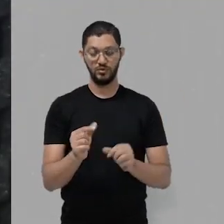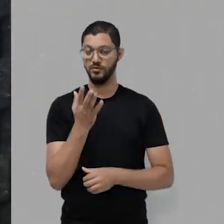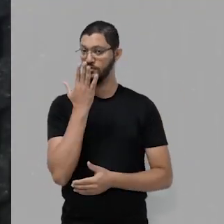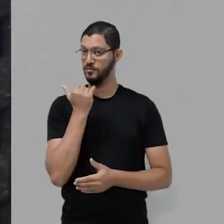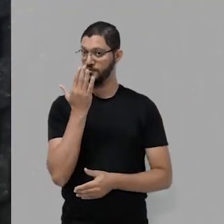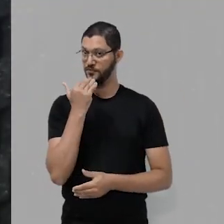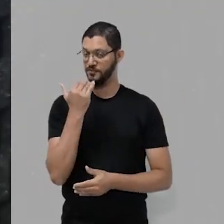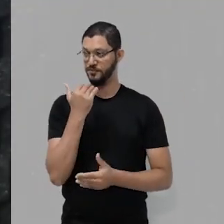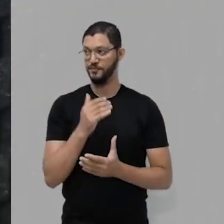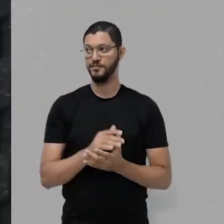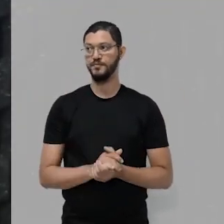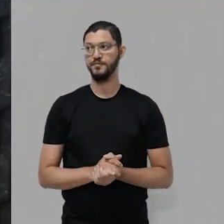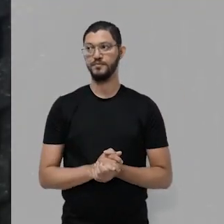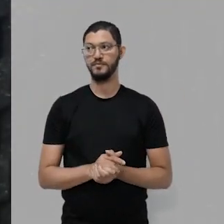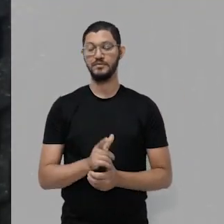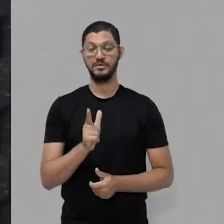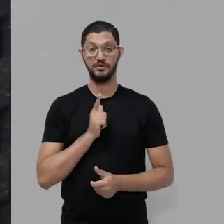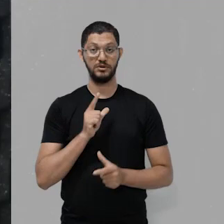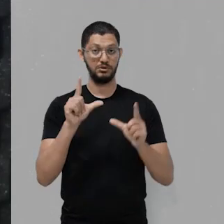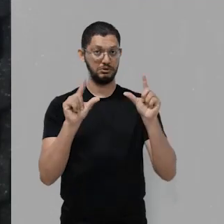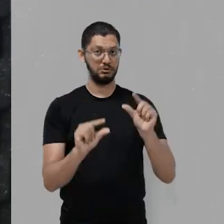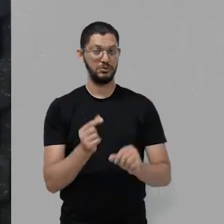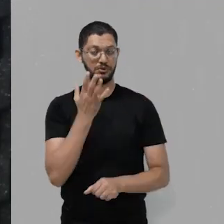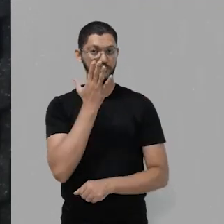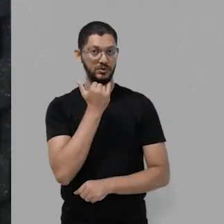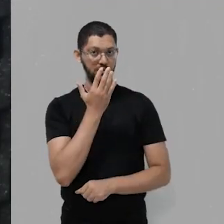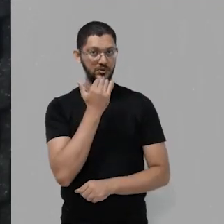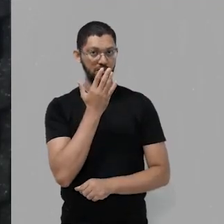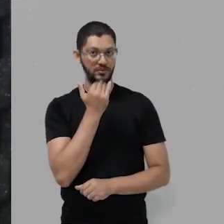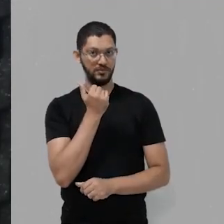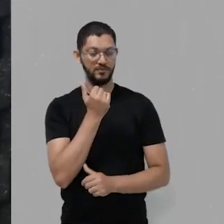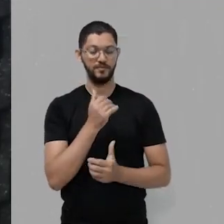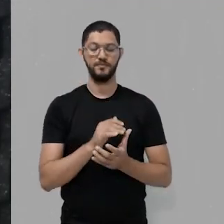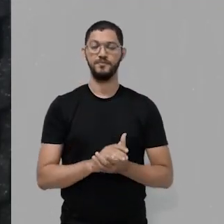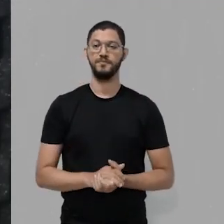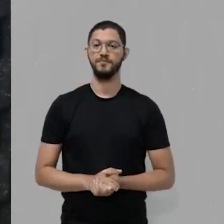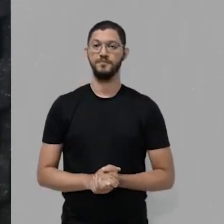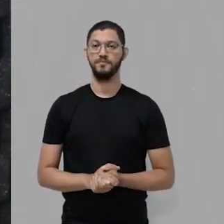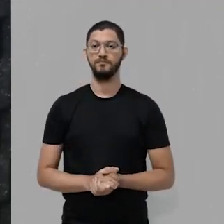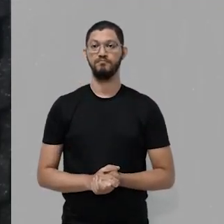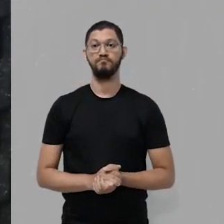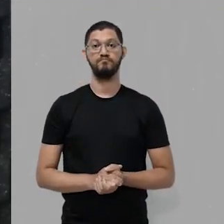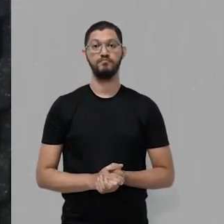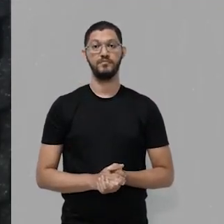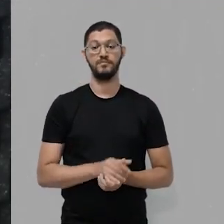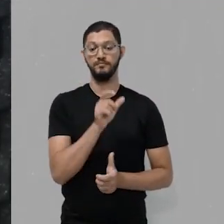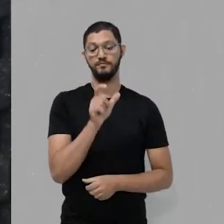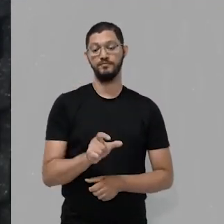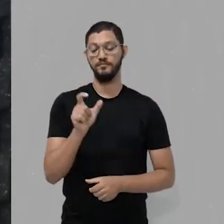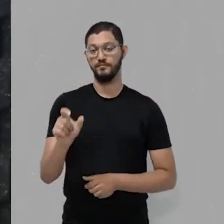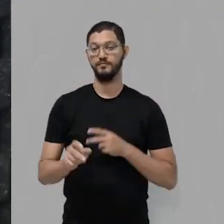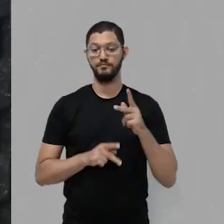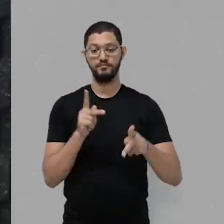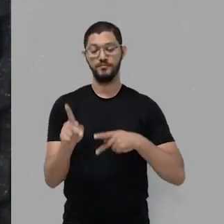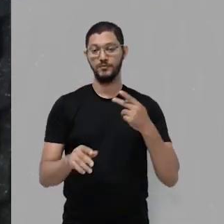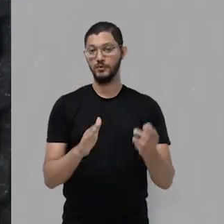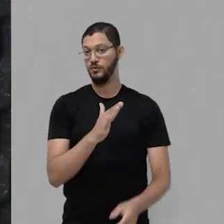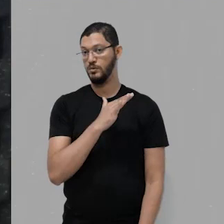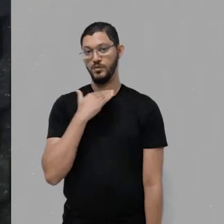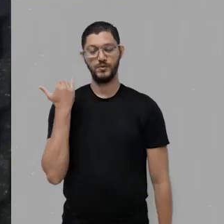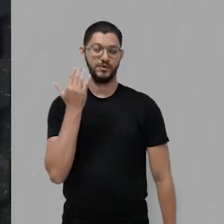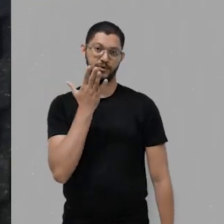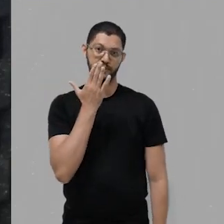de alimento. Ao haver essa diminuição da disponibilidade de alimento, muitos indivíduos das populações vão morrer de